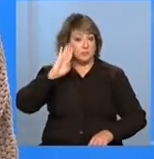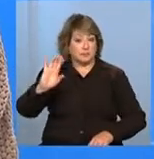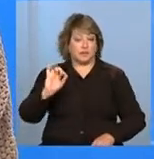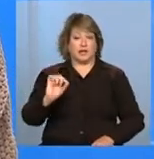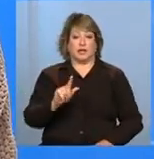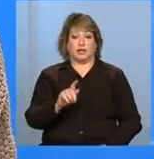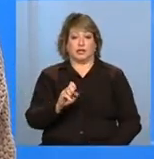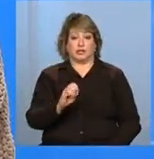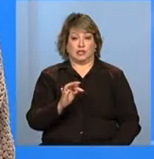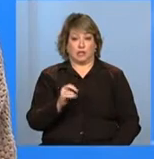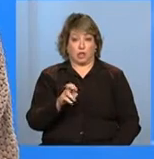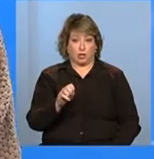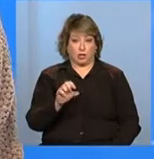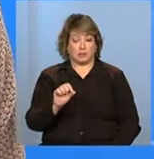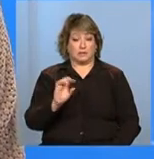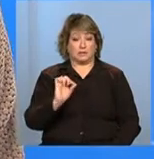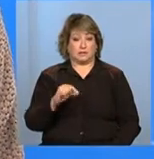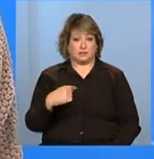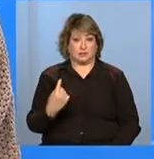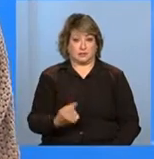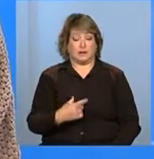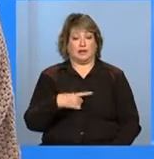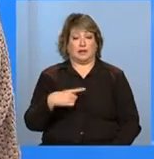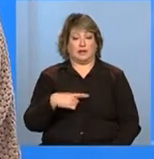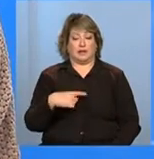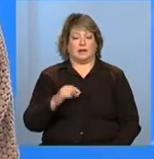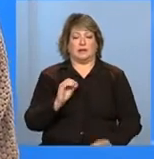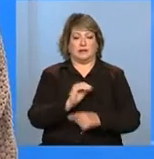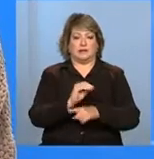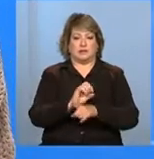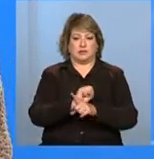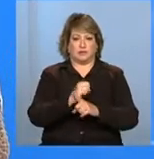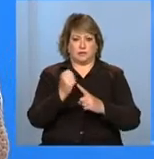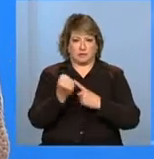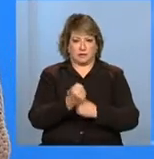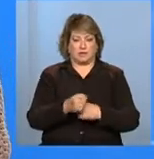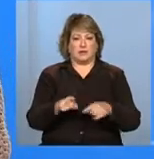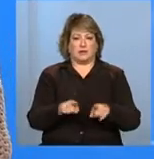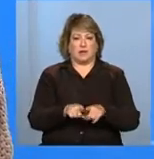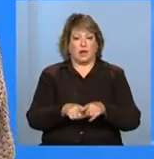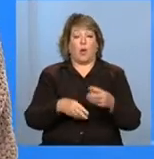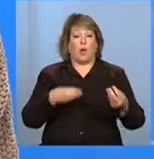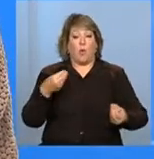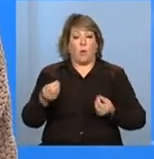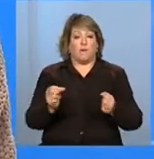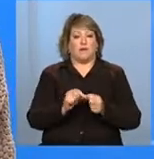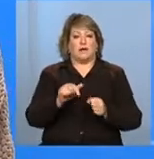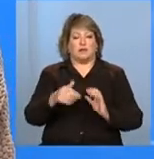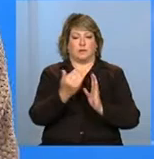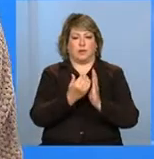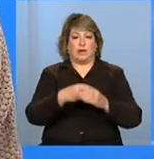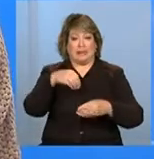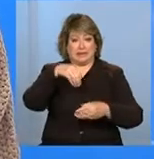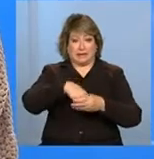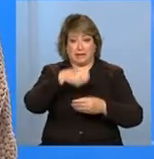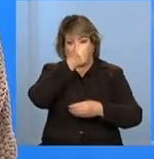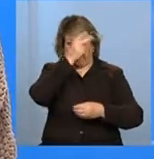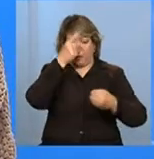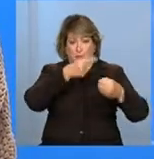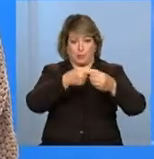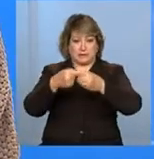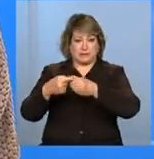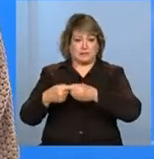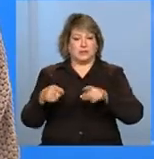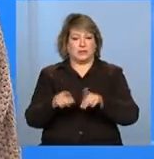da assistência social na implementação e operacionalização do programa nos municípios e no Distrito